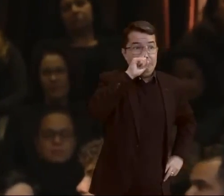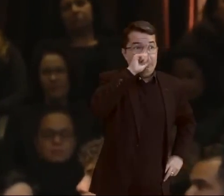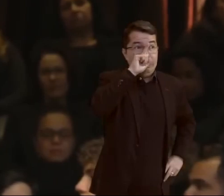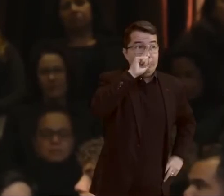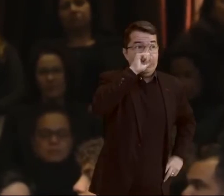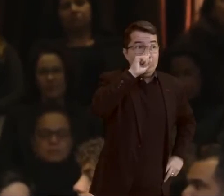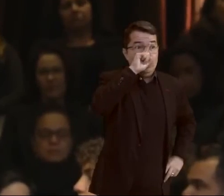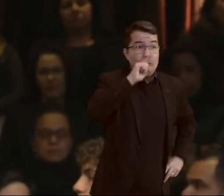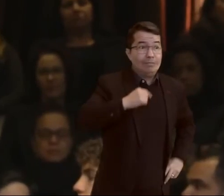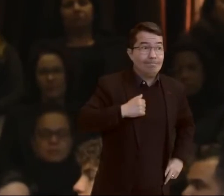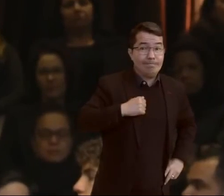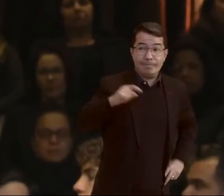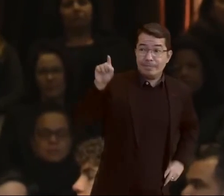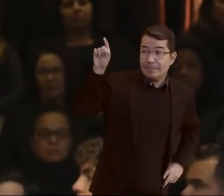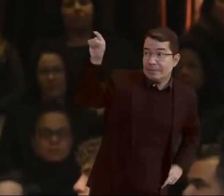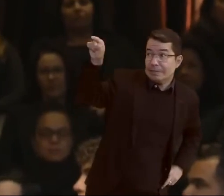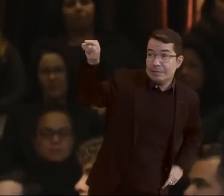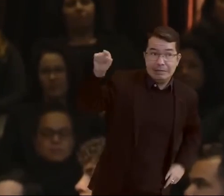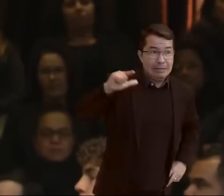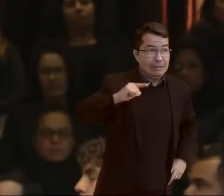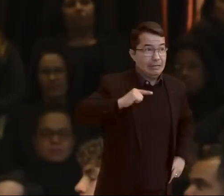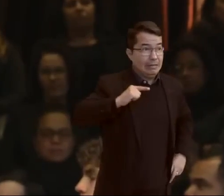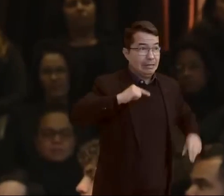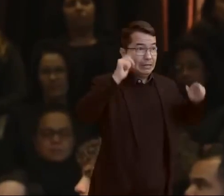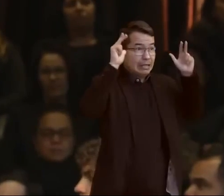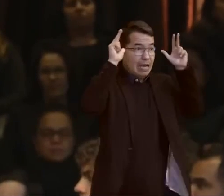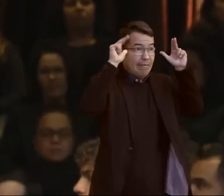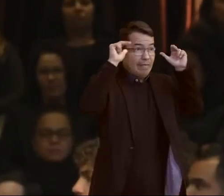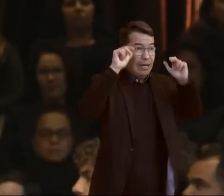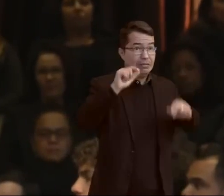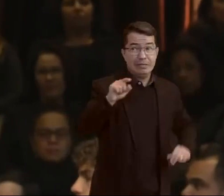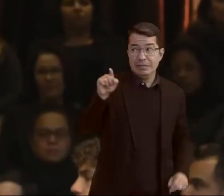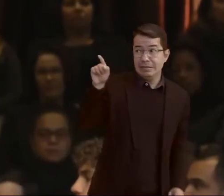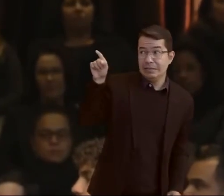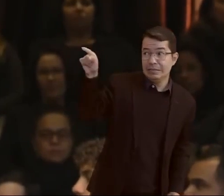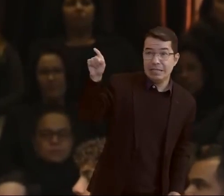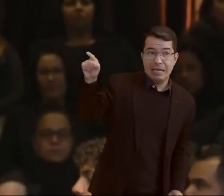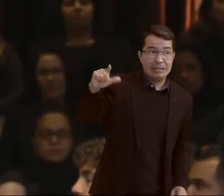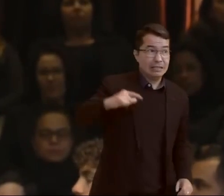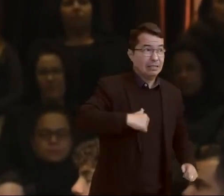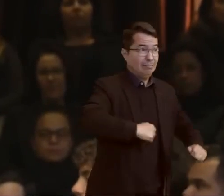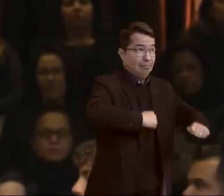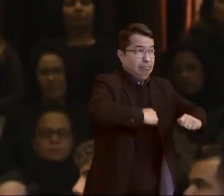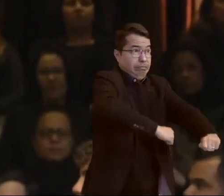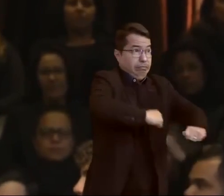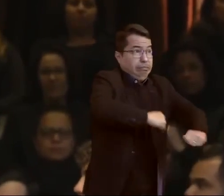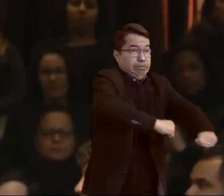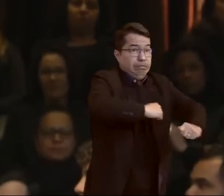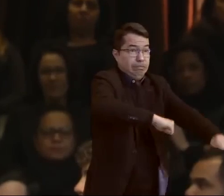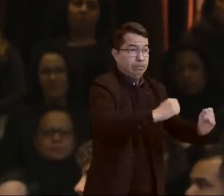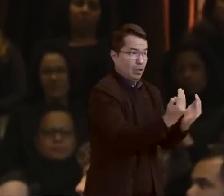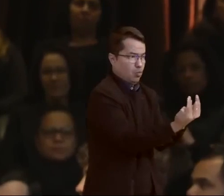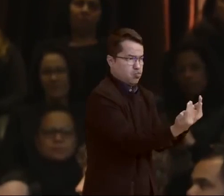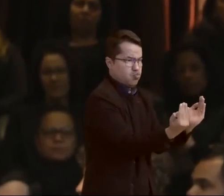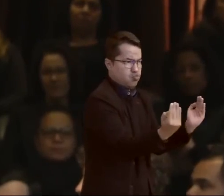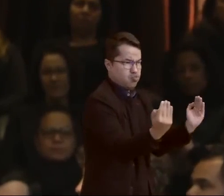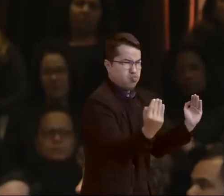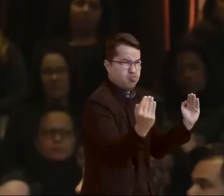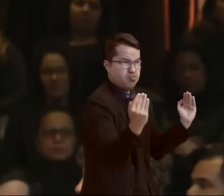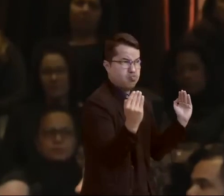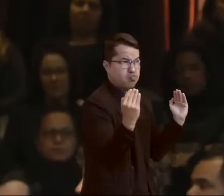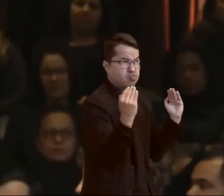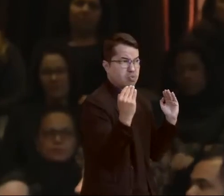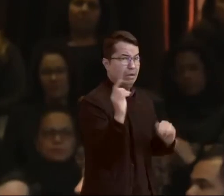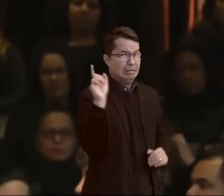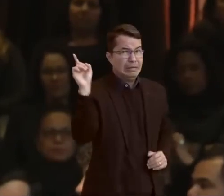eles têm cavalos, eles têm carros de ferro. Carros de ferro naquele tempo eram os tanques de guerra.